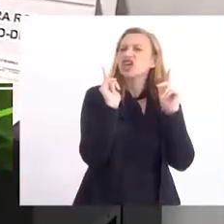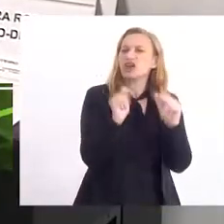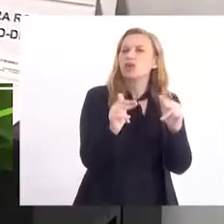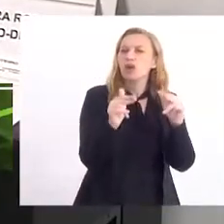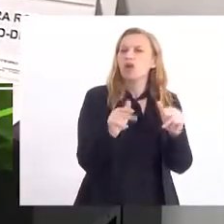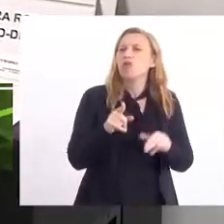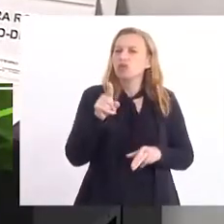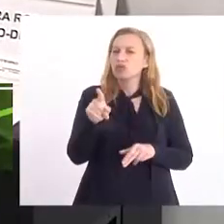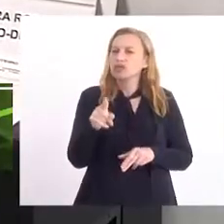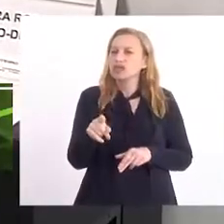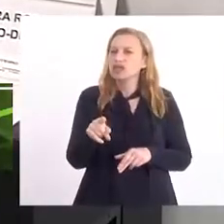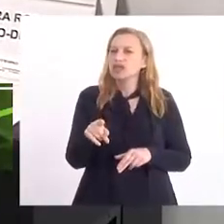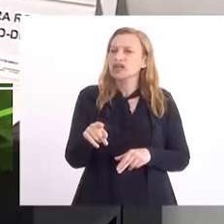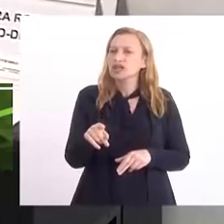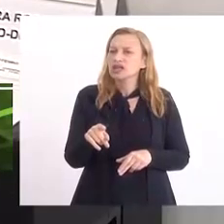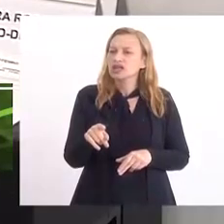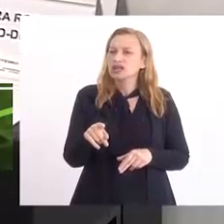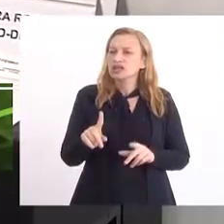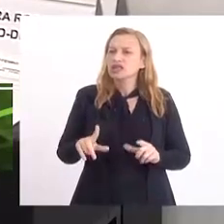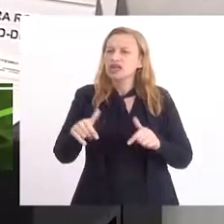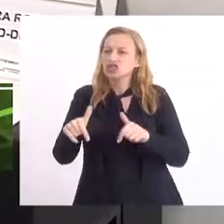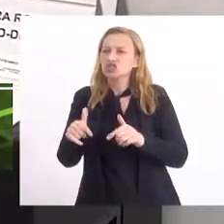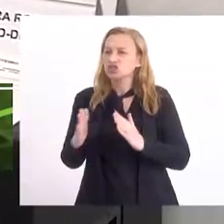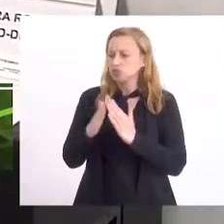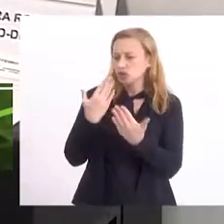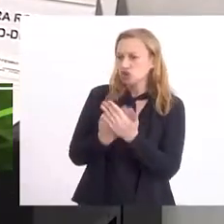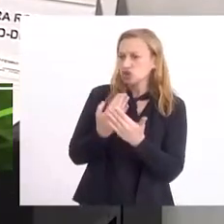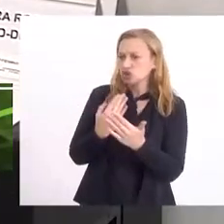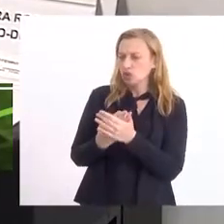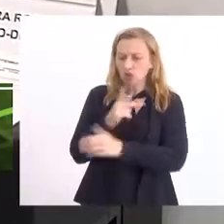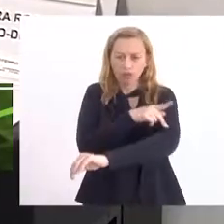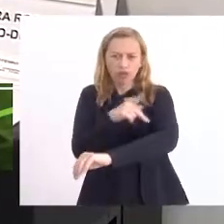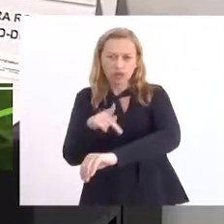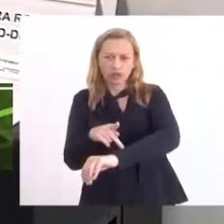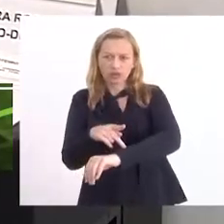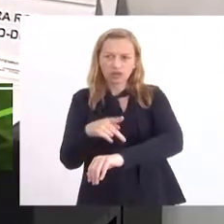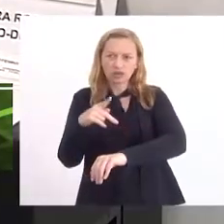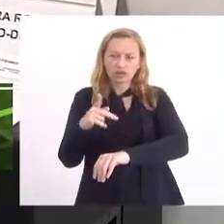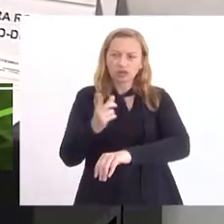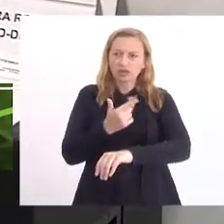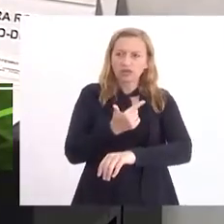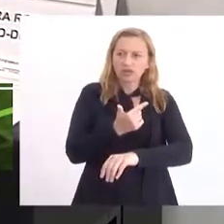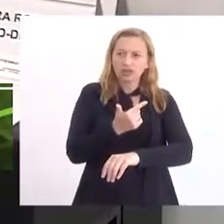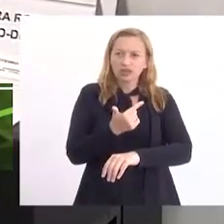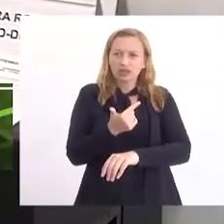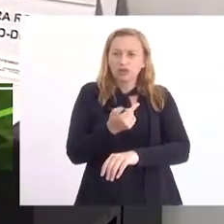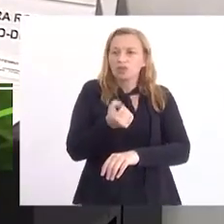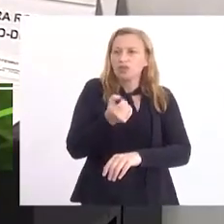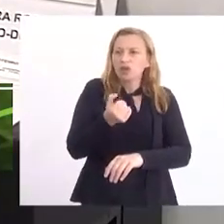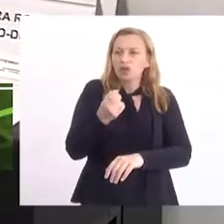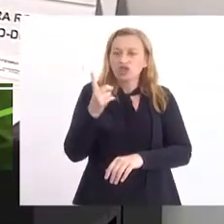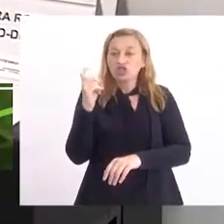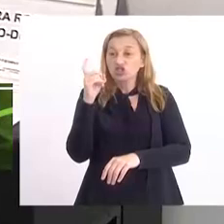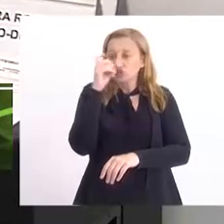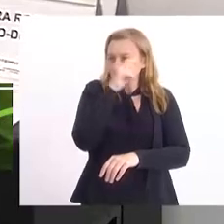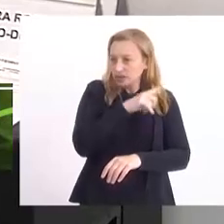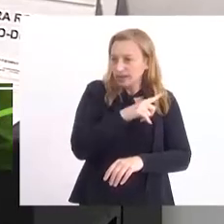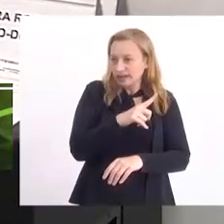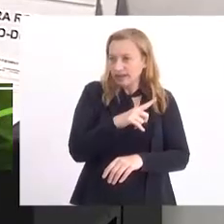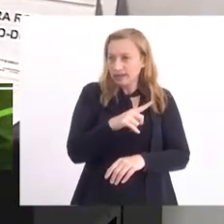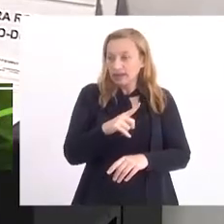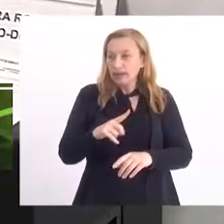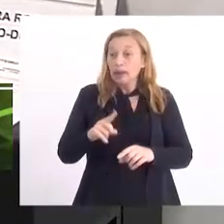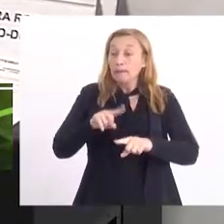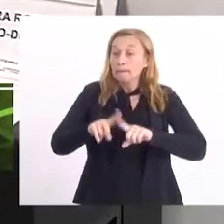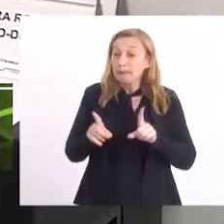coisa. Quando você está lidando, se é uma escola, o pedagogo é que tem mais dificuldade de lidar dentro do legado. Quando você entra, você